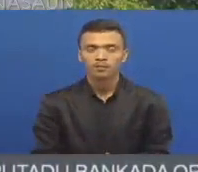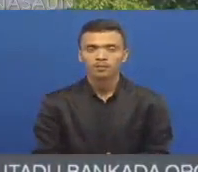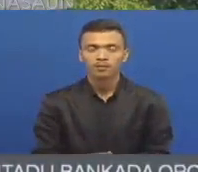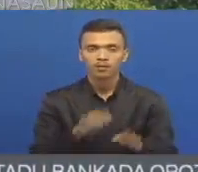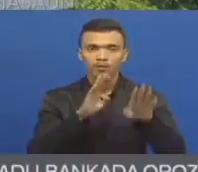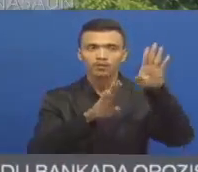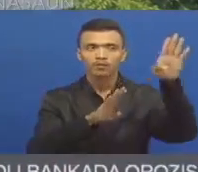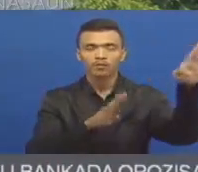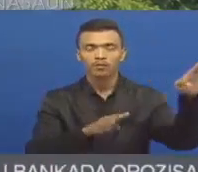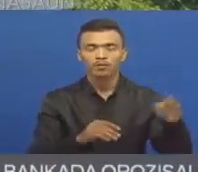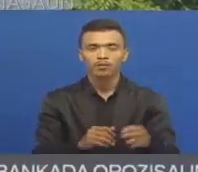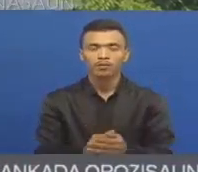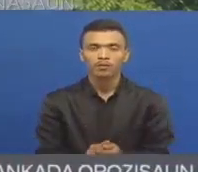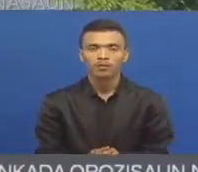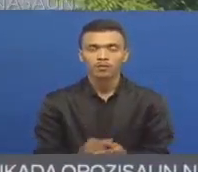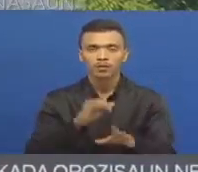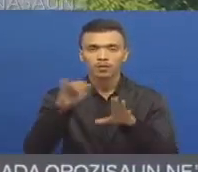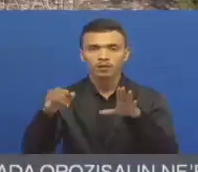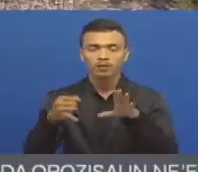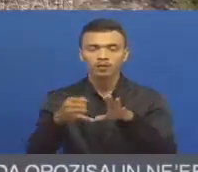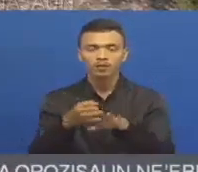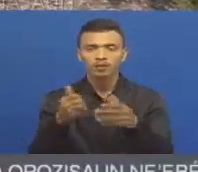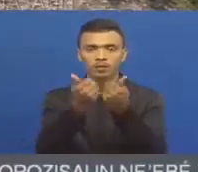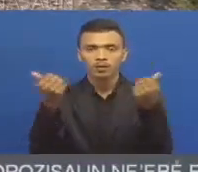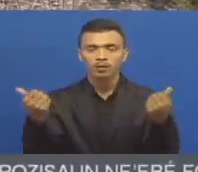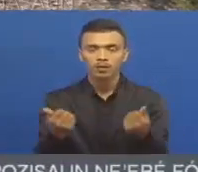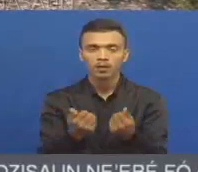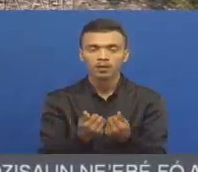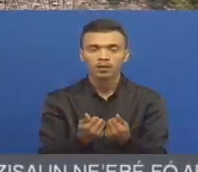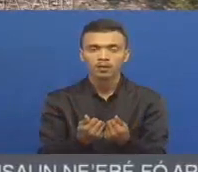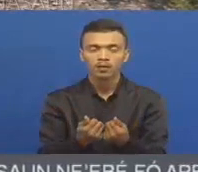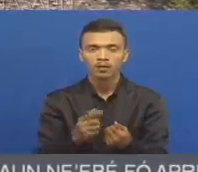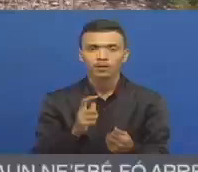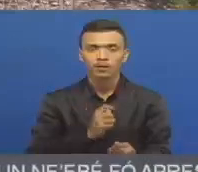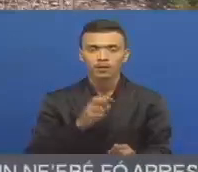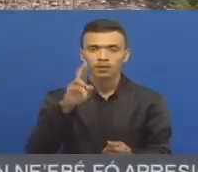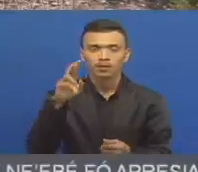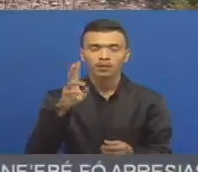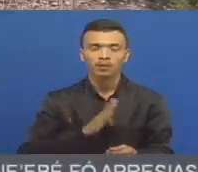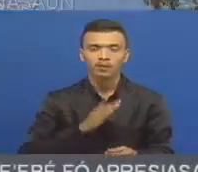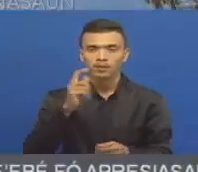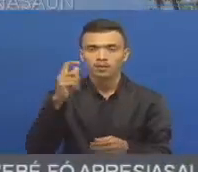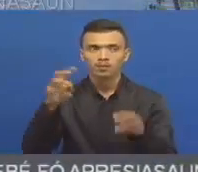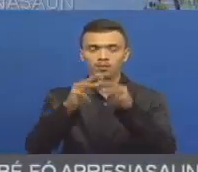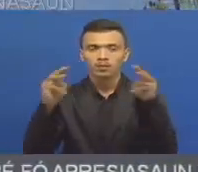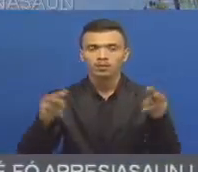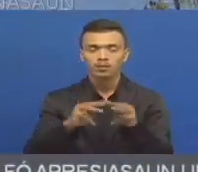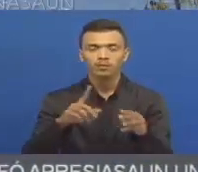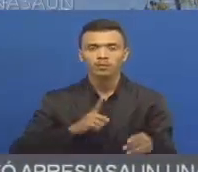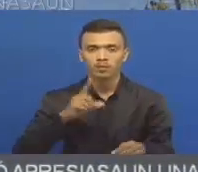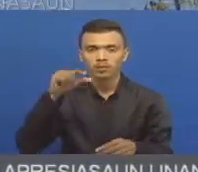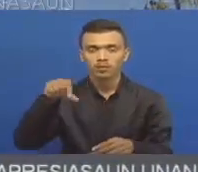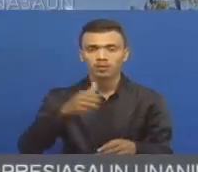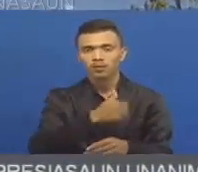Foho lau ella no kitutu localiza entre area tibar postu administrativu Bazartete municipio likisa no surimbalun